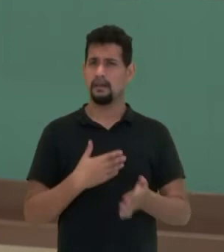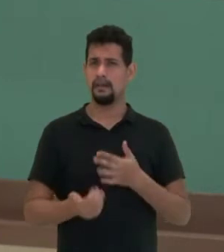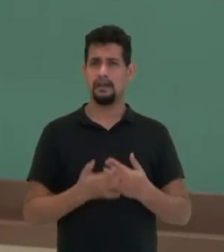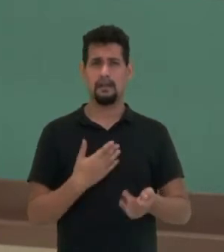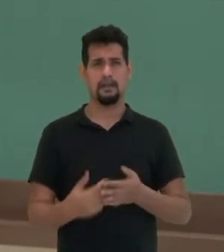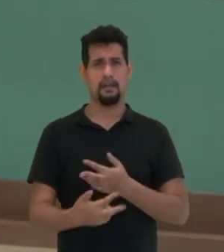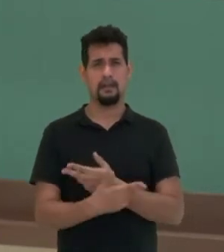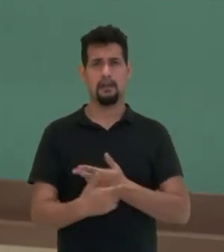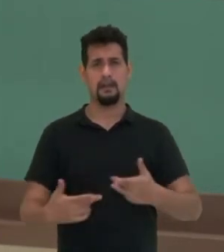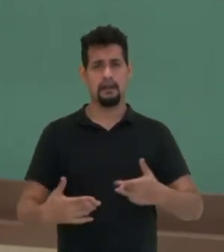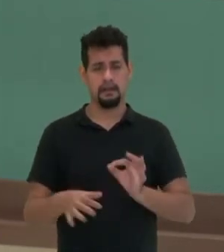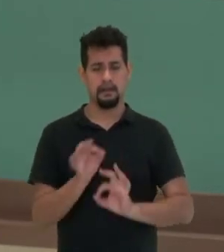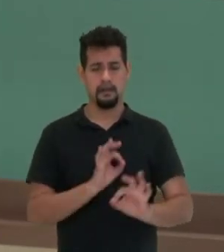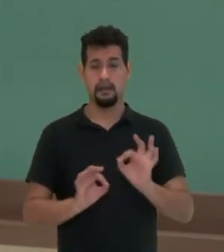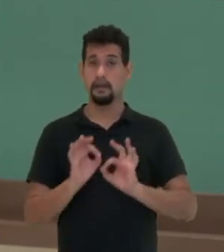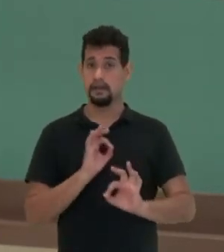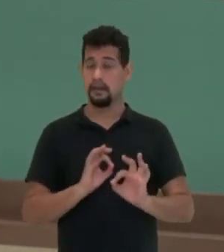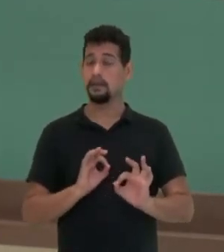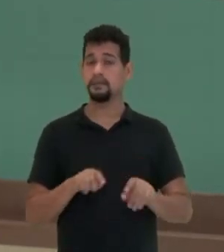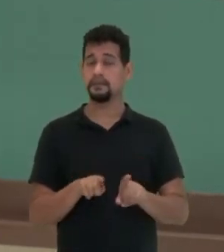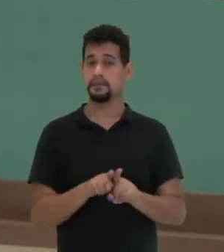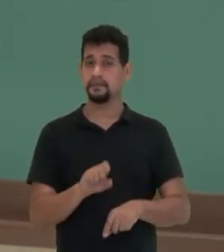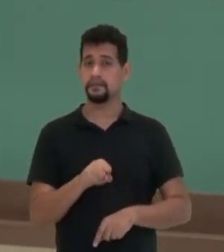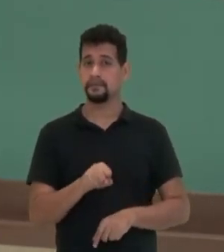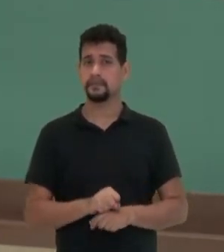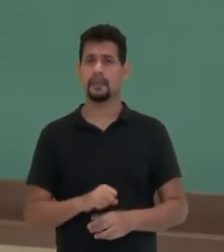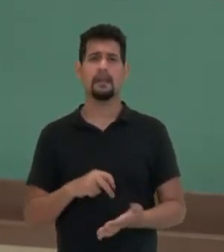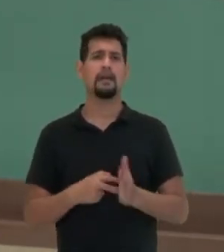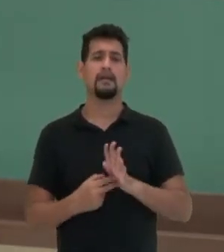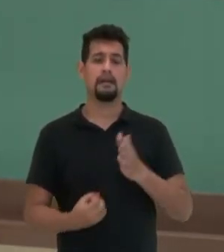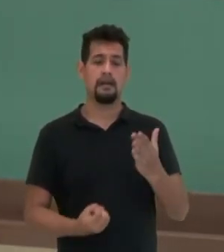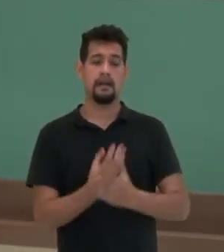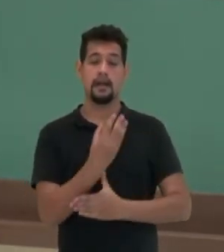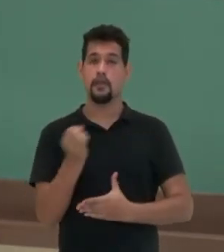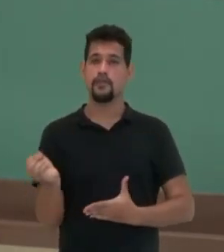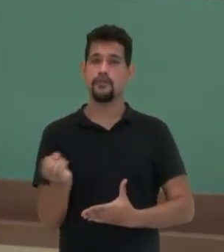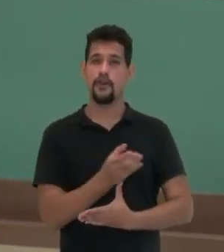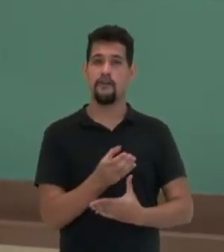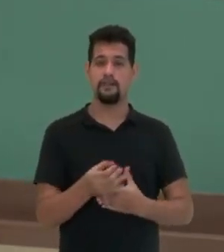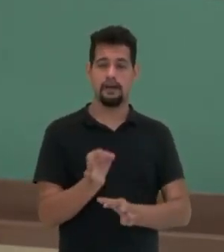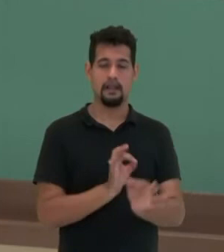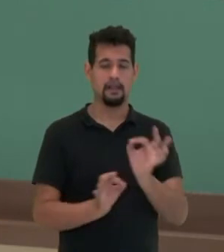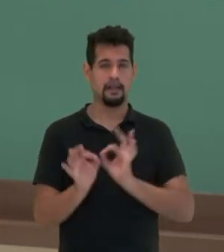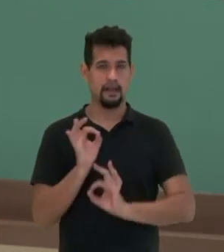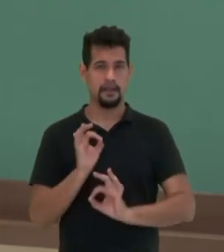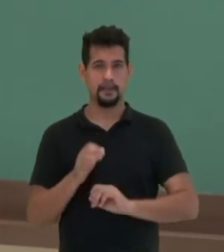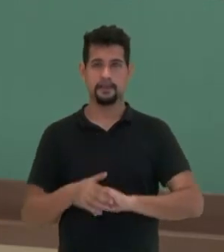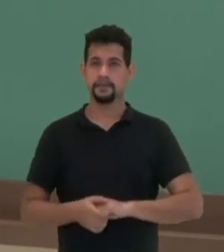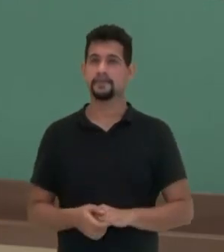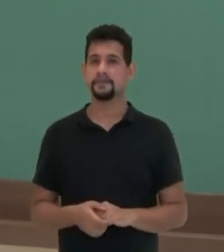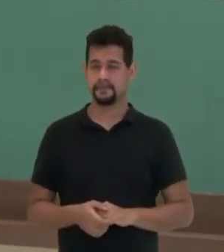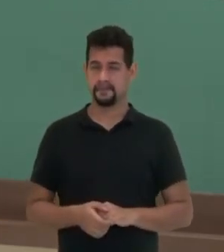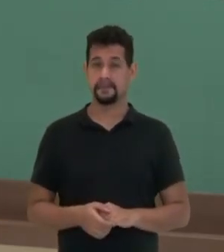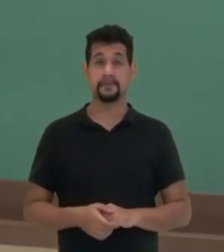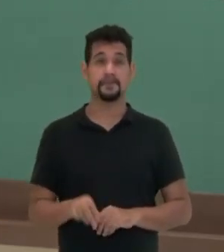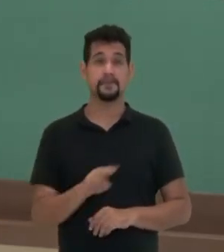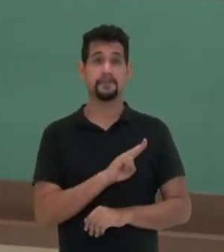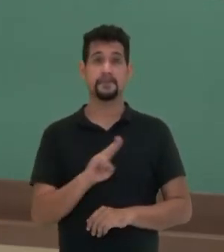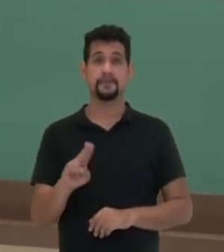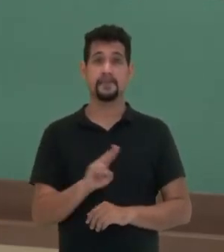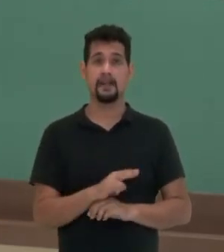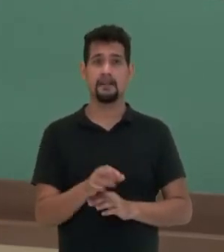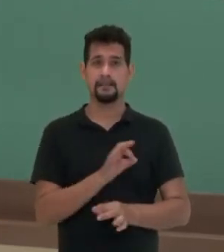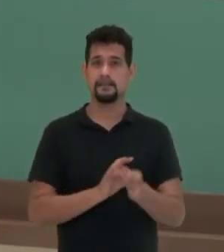outras dessas células. Então, as células mesenquimais, elas produzem novas células. Elas são chamadas também de